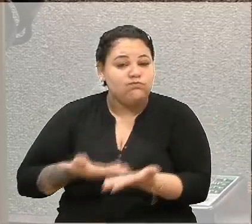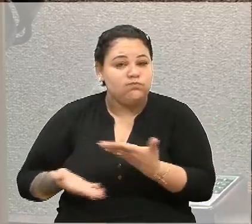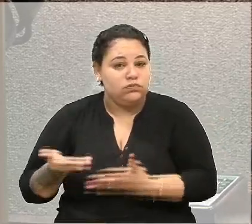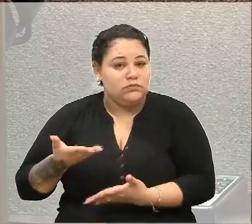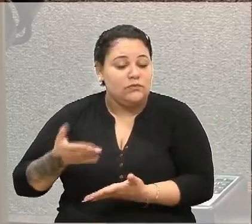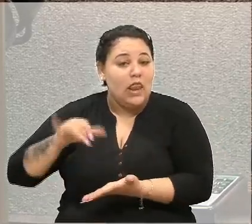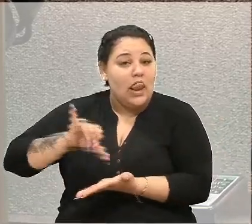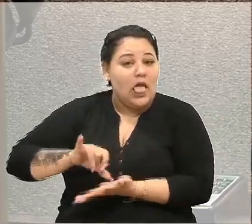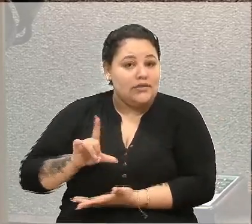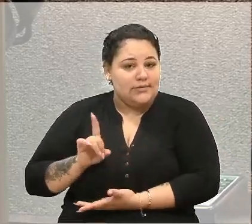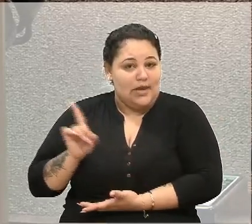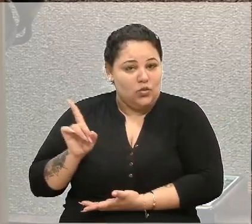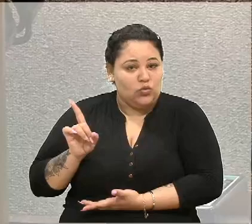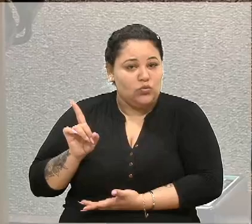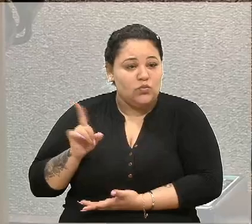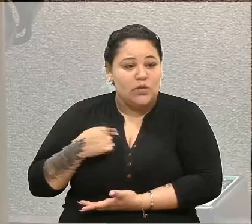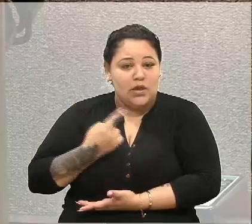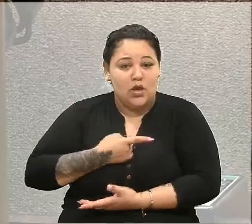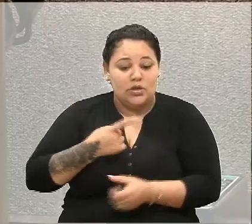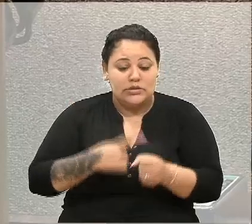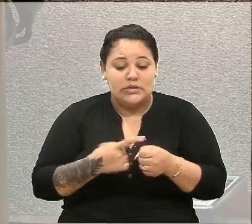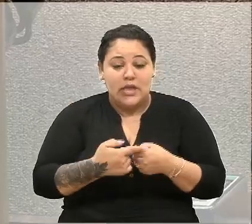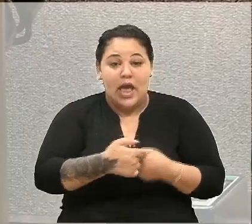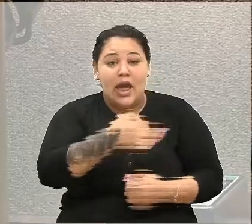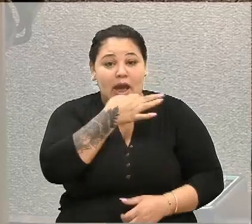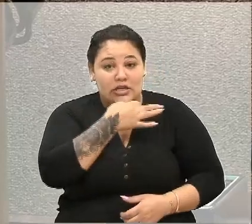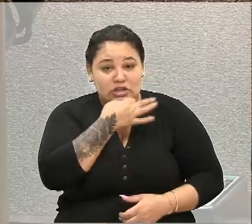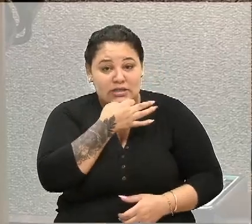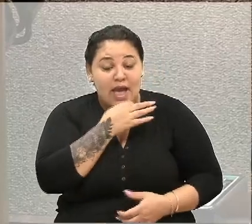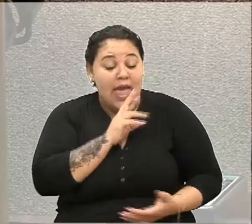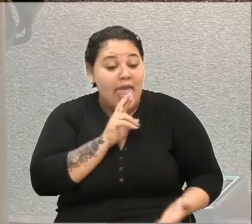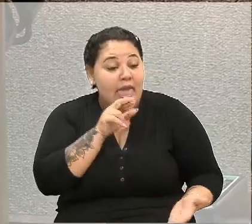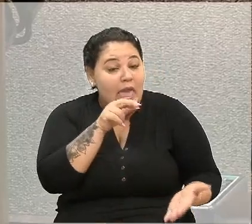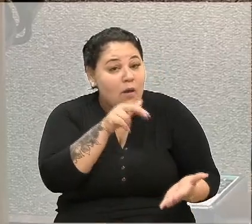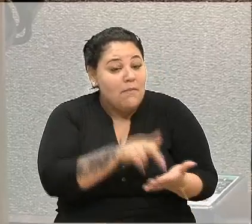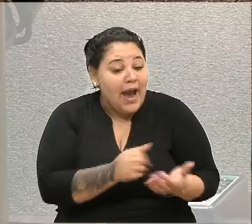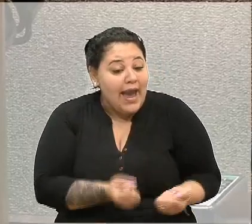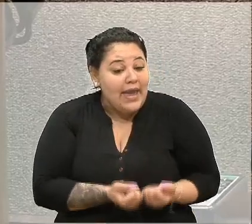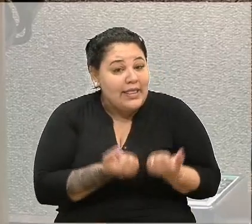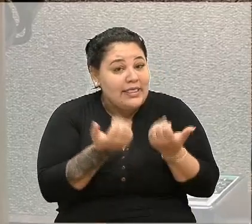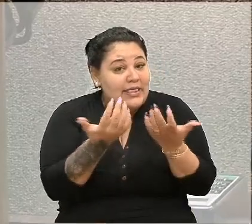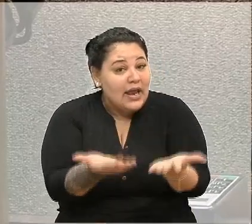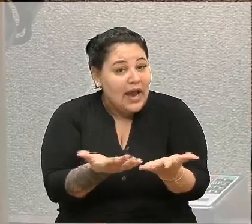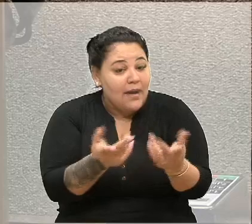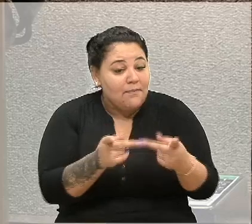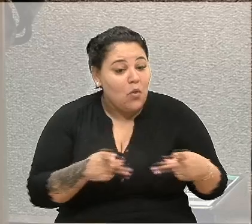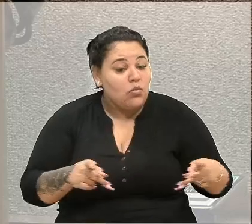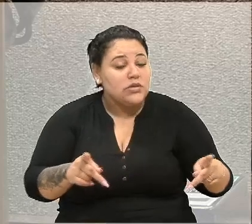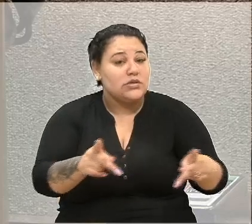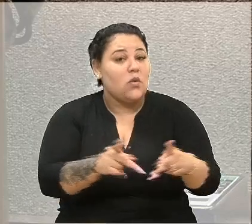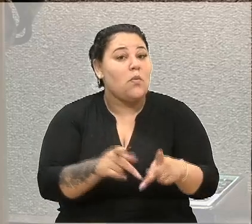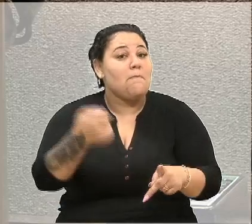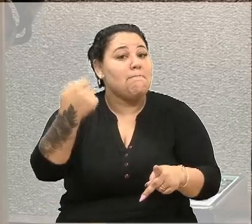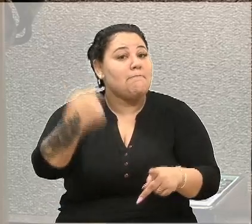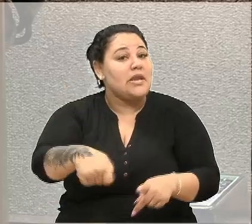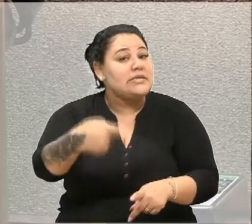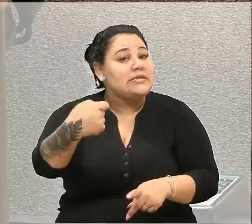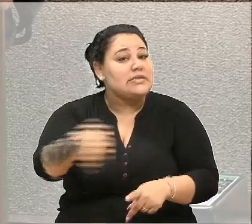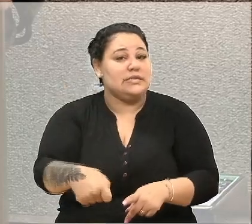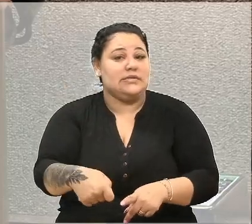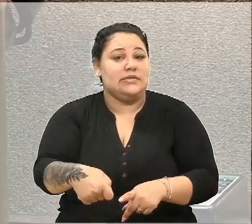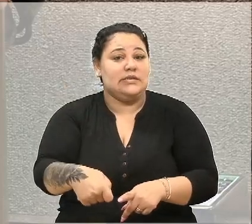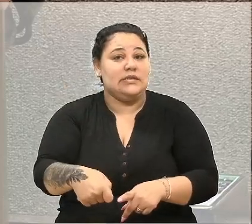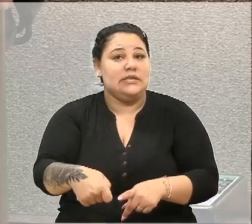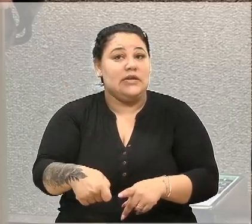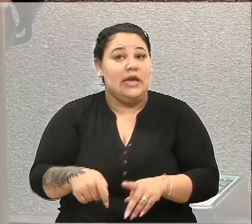serviço para a nossa cidade de Caxias do Sul, realmente entregue à população aquilo que ela mais precisa, que é as pessoas